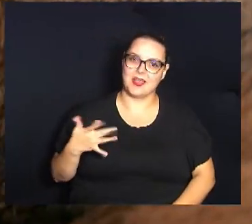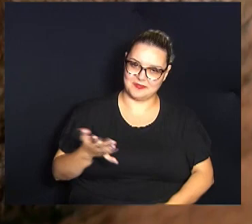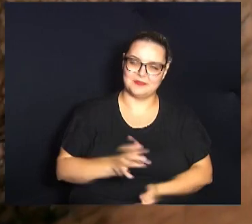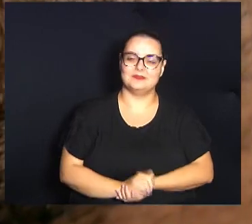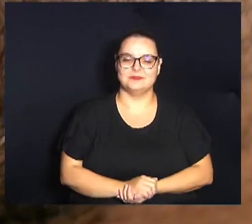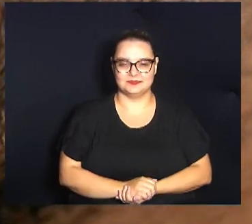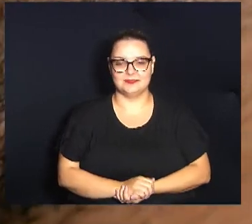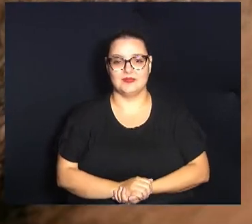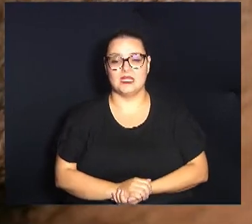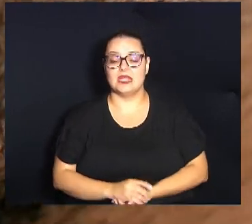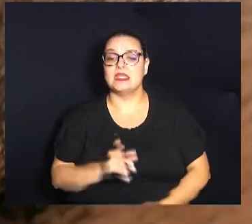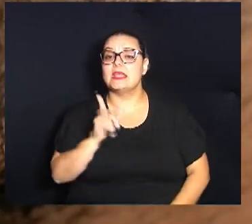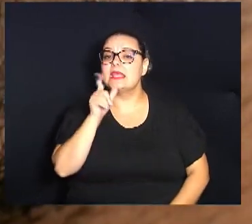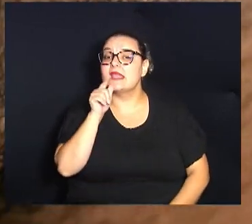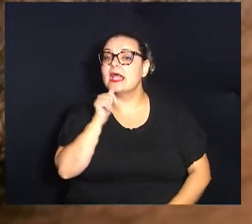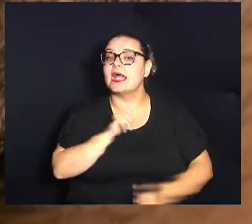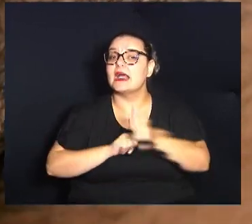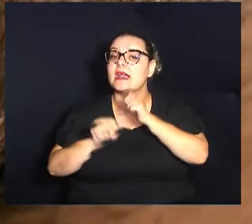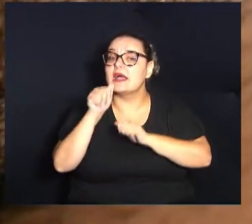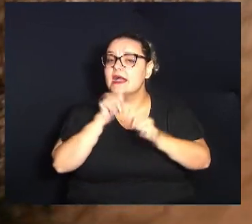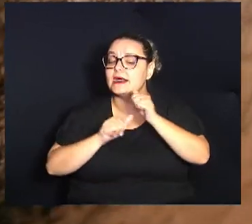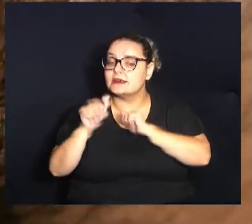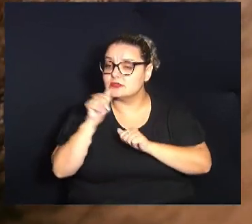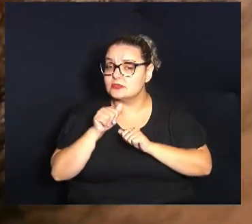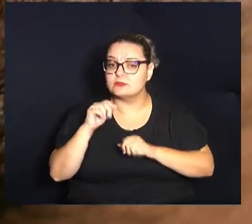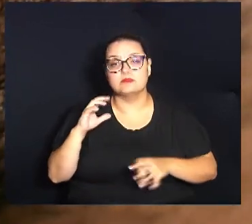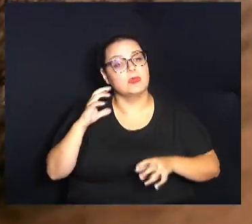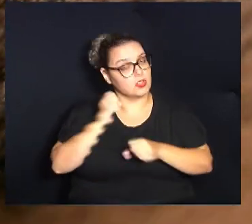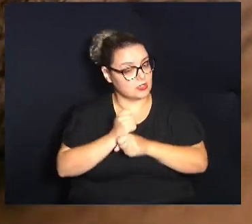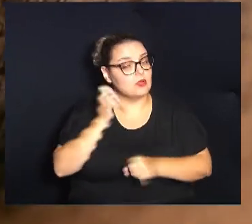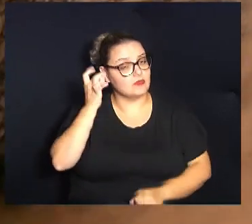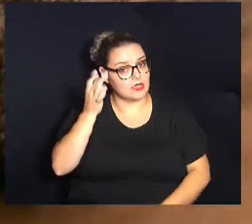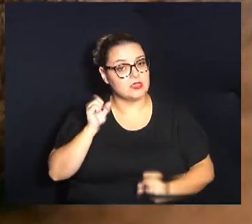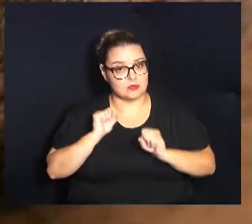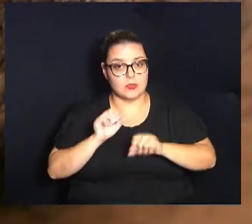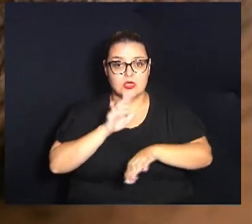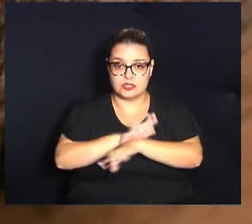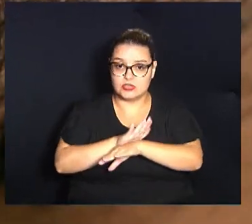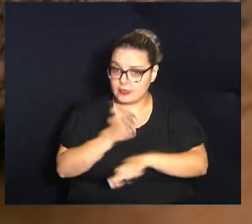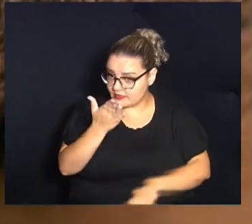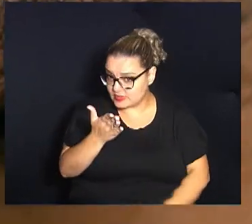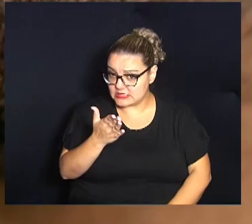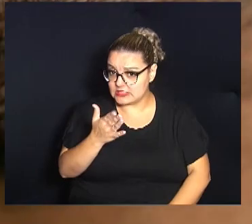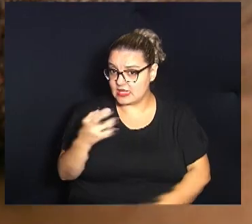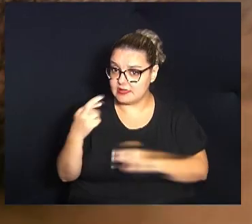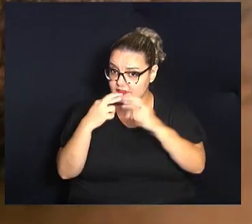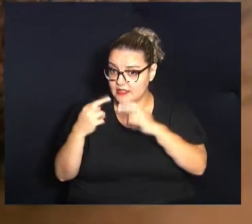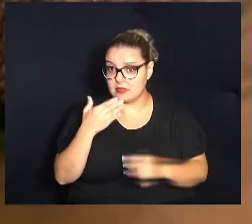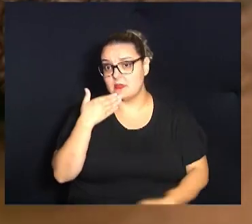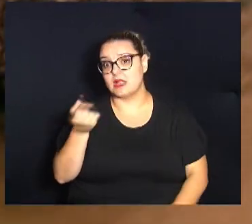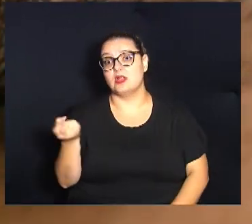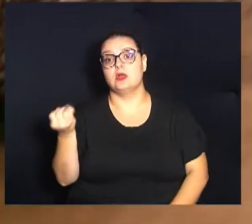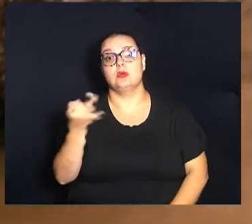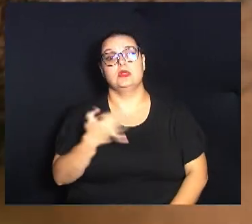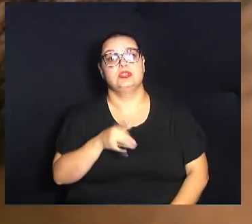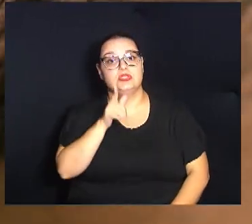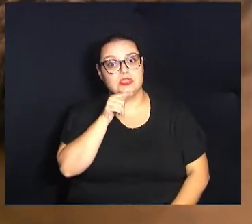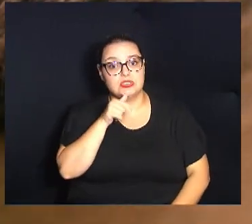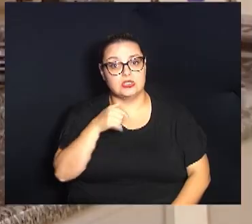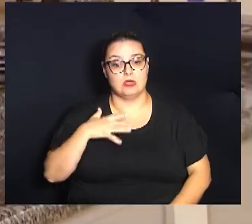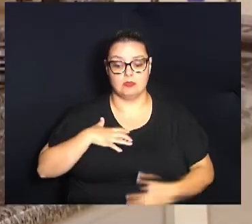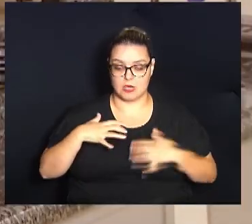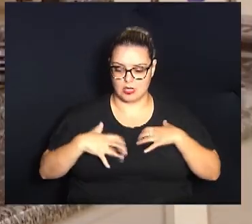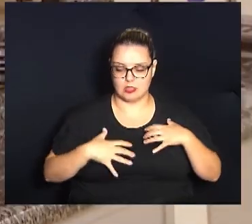ainda sobre hidratação. Uma conta fácil pode ajudar você a chegar à melhor quantidade de água para o seu